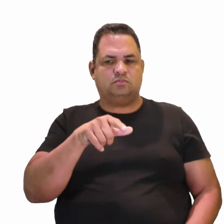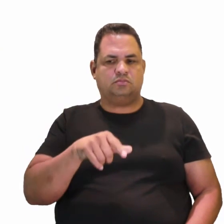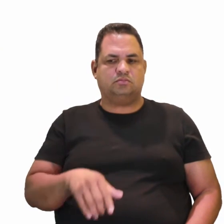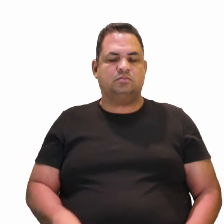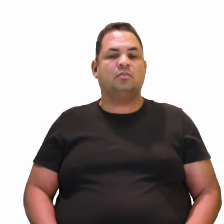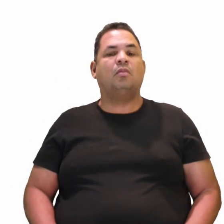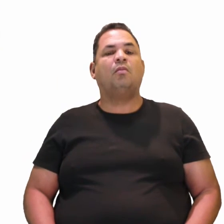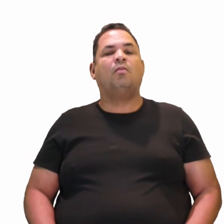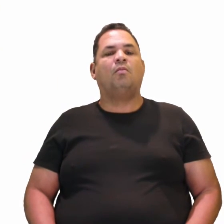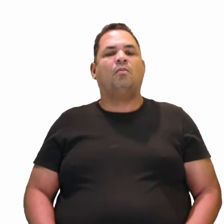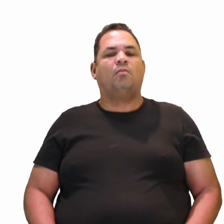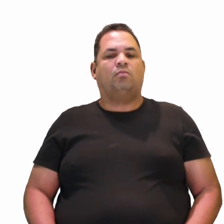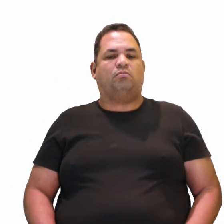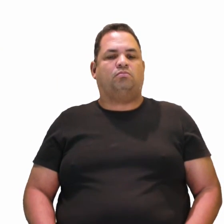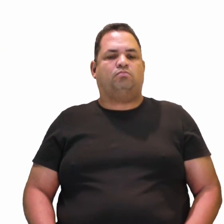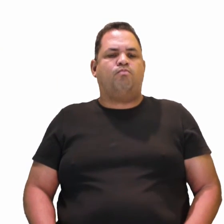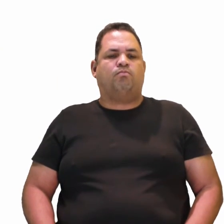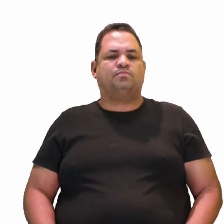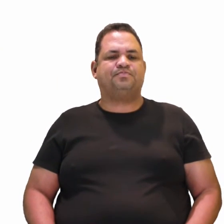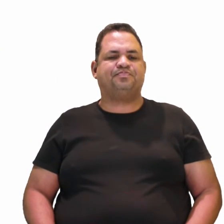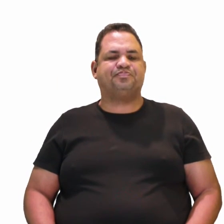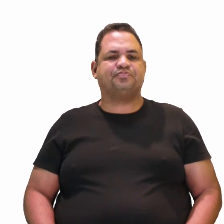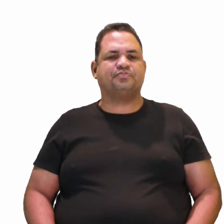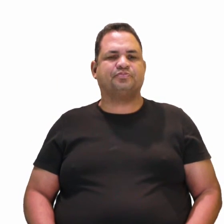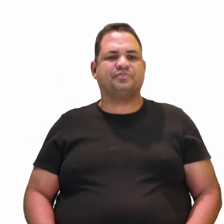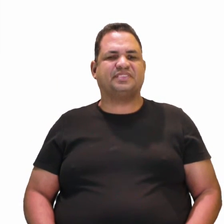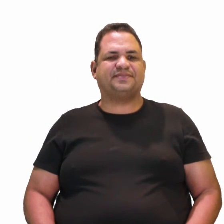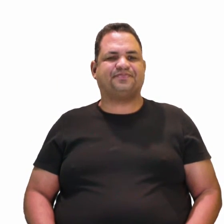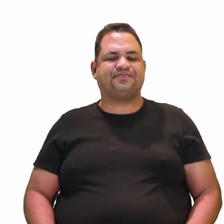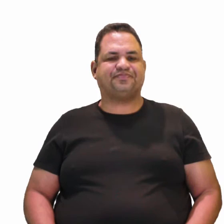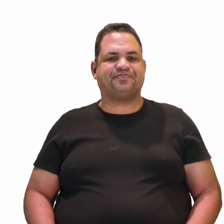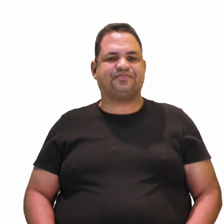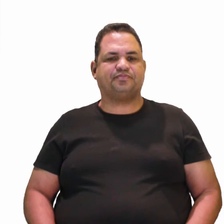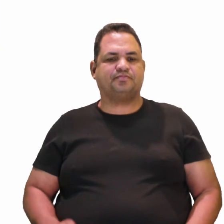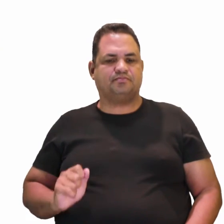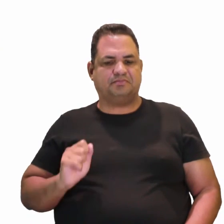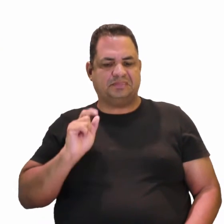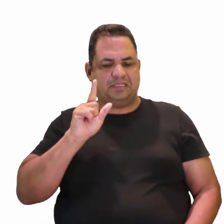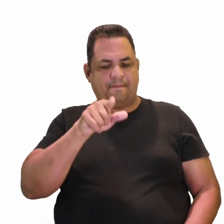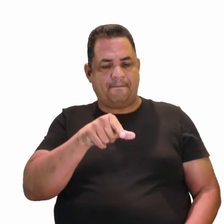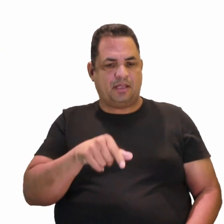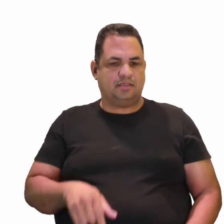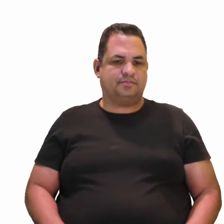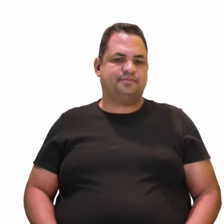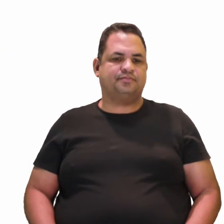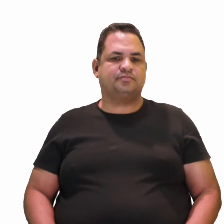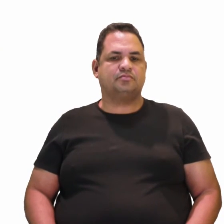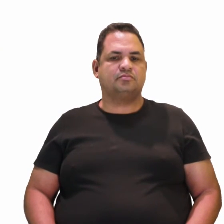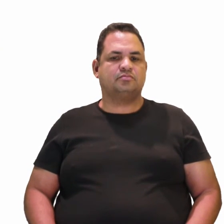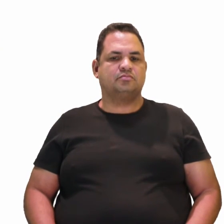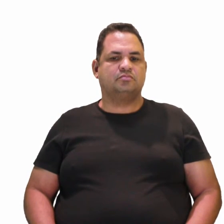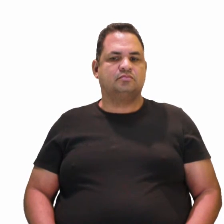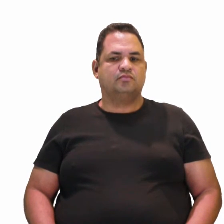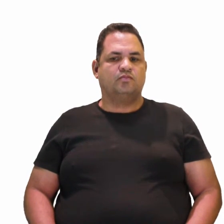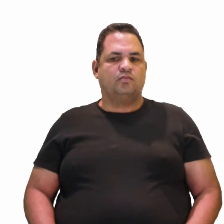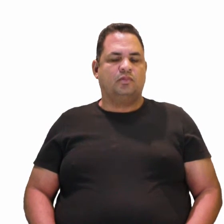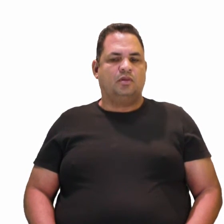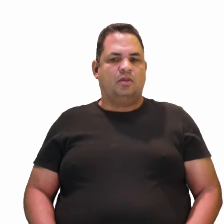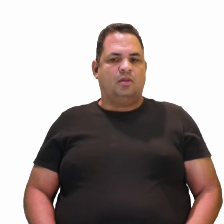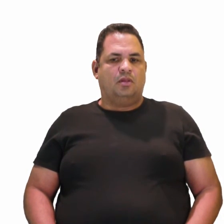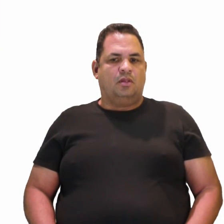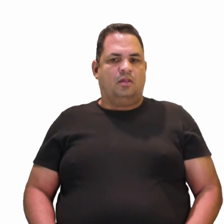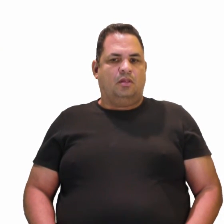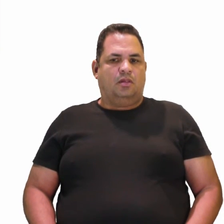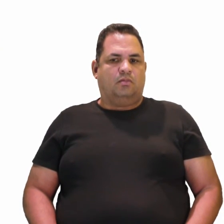para o Garfield ir lá pegar, né? Ele tava fetch, pega. E aí ele olha pro Garfield e fala o seguinte, you